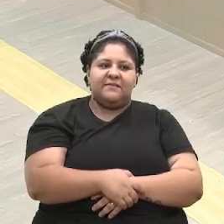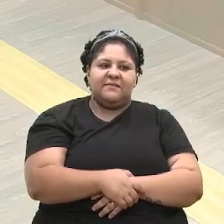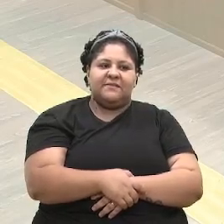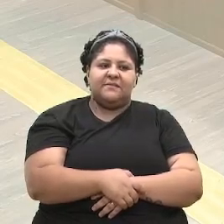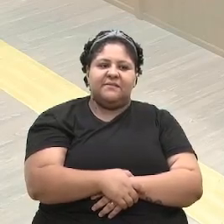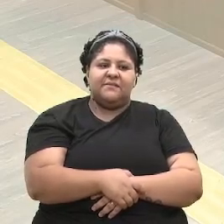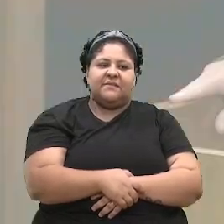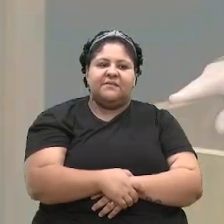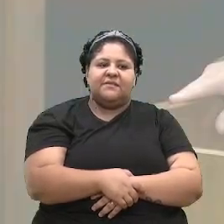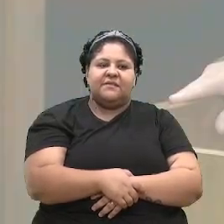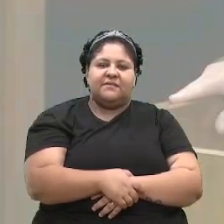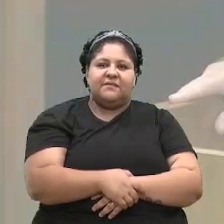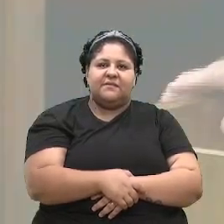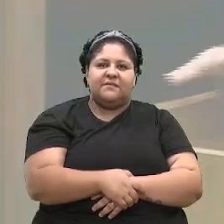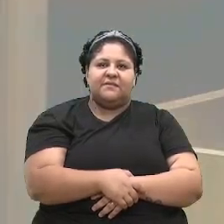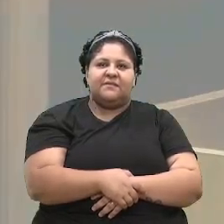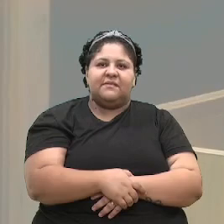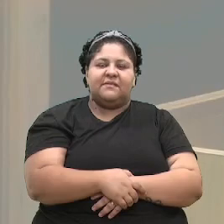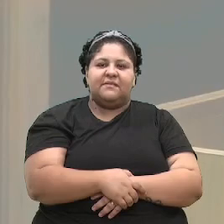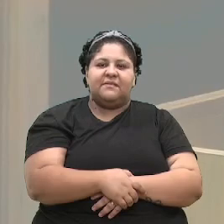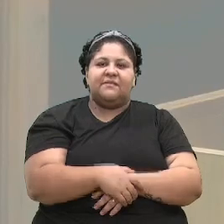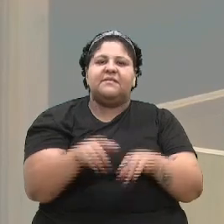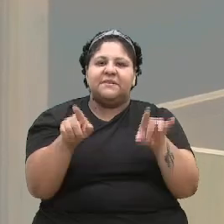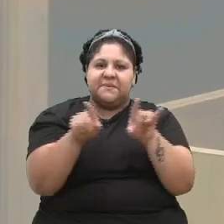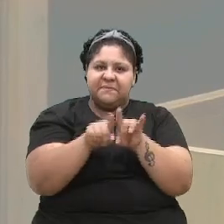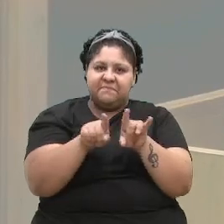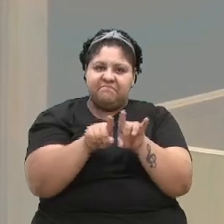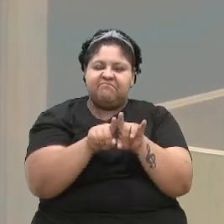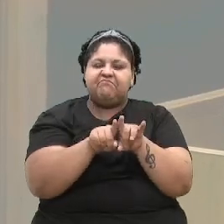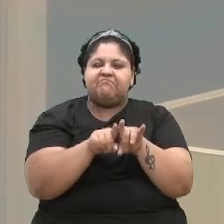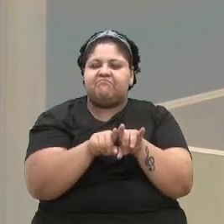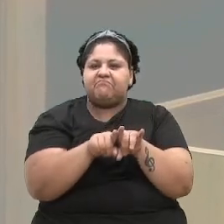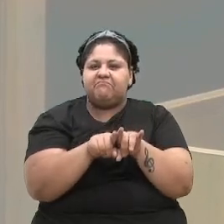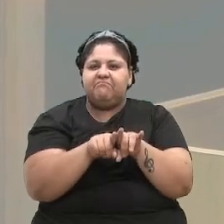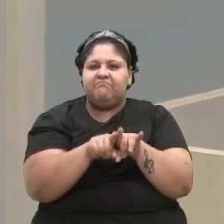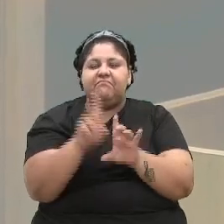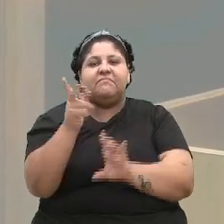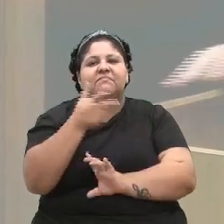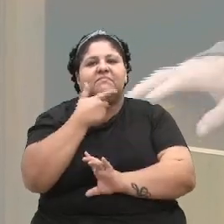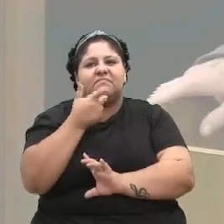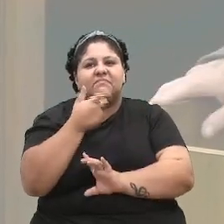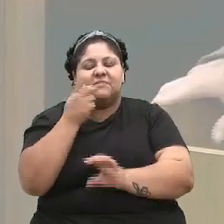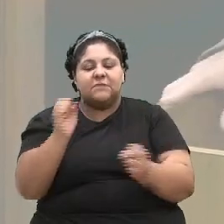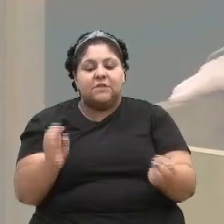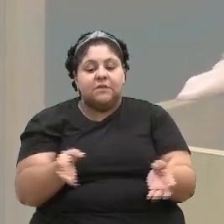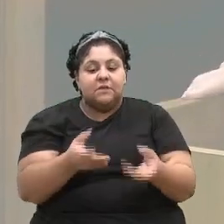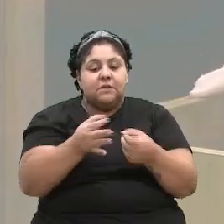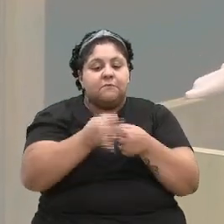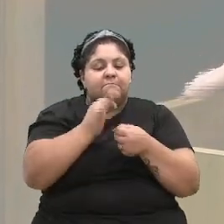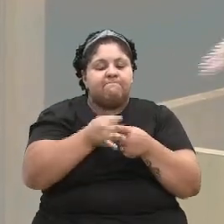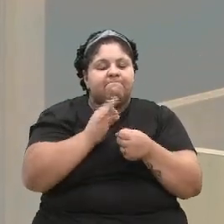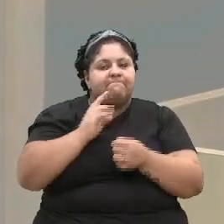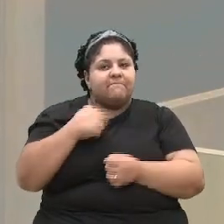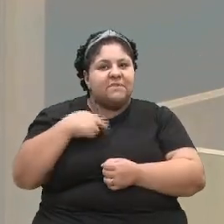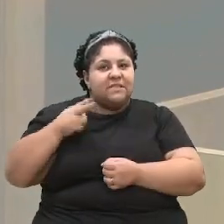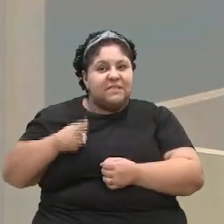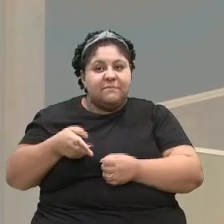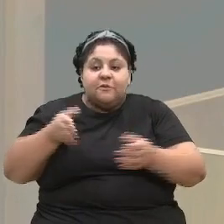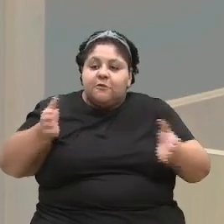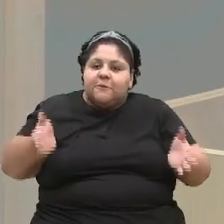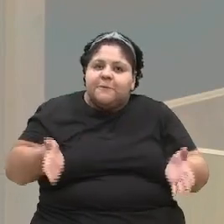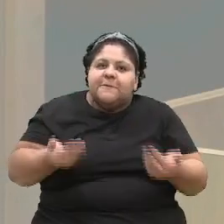Plateia que está nos assistindo, também vou falar sobre a festa da uva. Eu sempre fui um